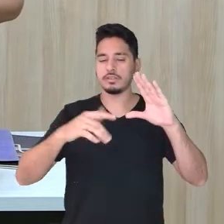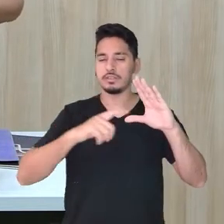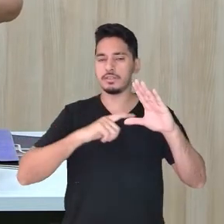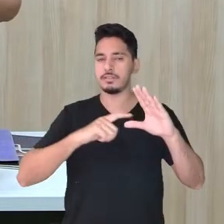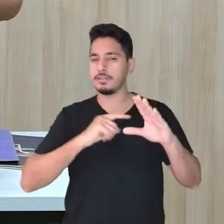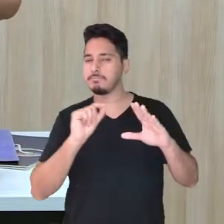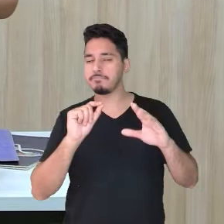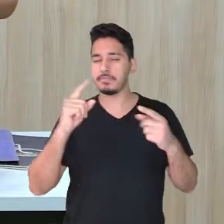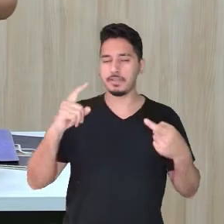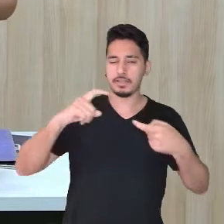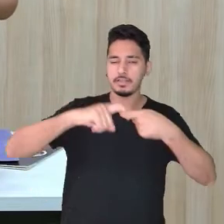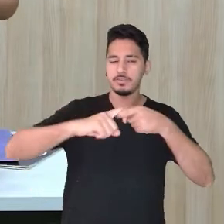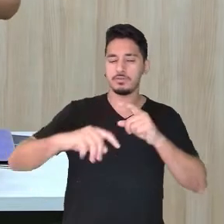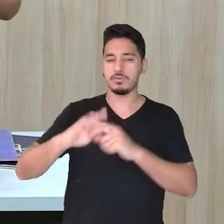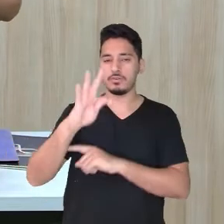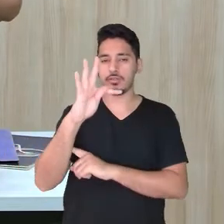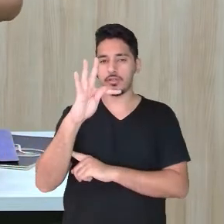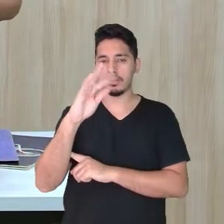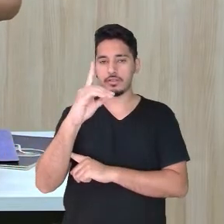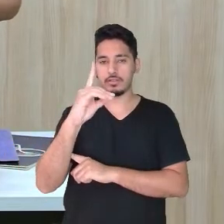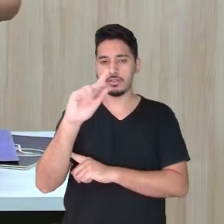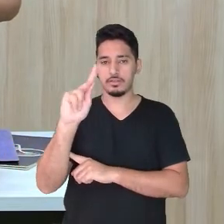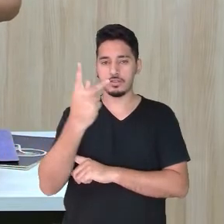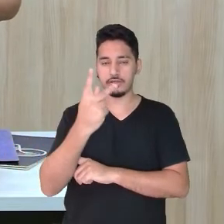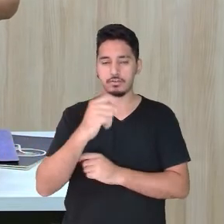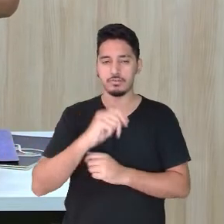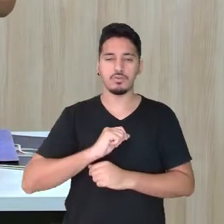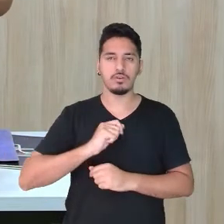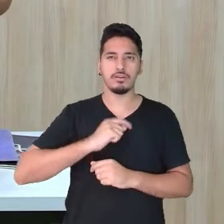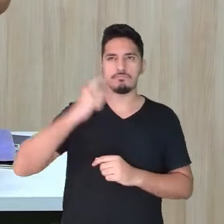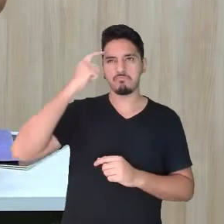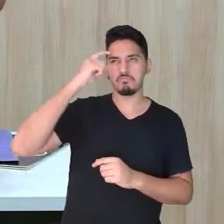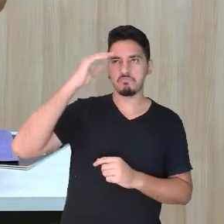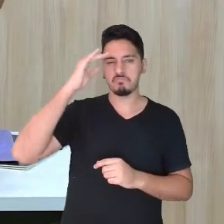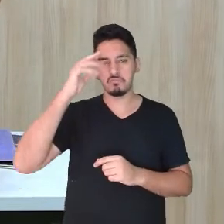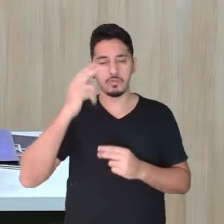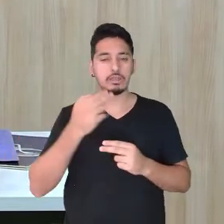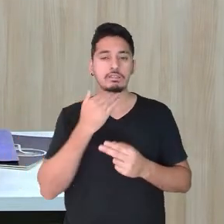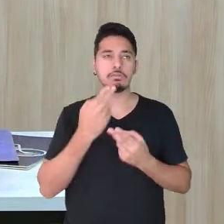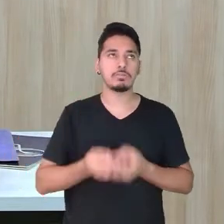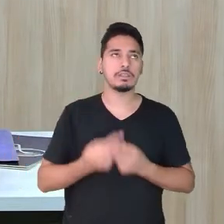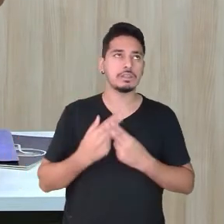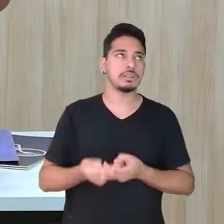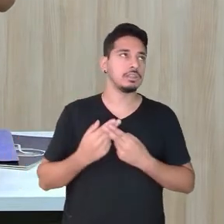TDAH, da agitação, da impaciência, da procura por novos